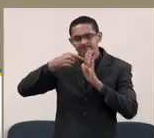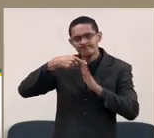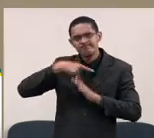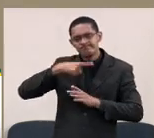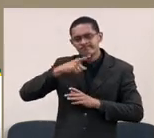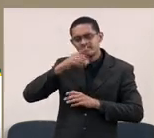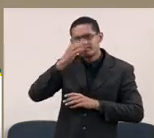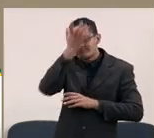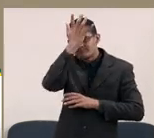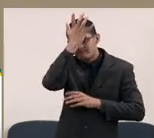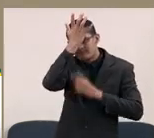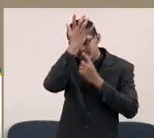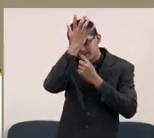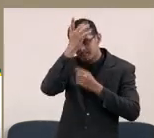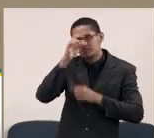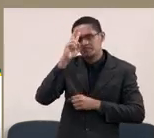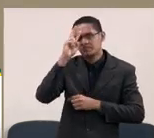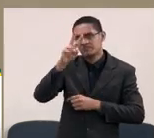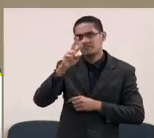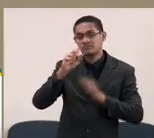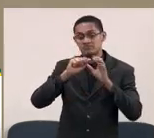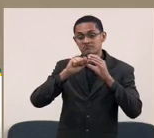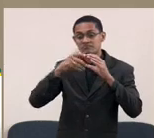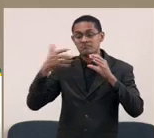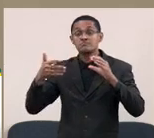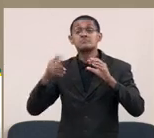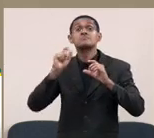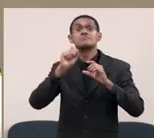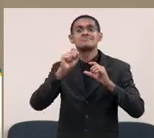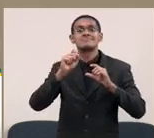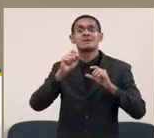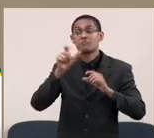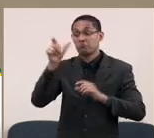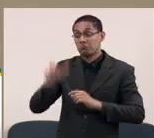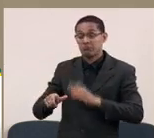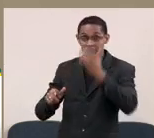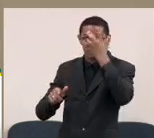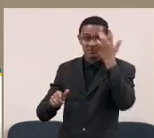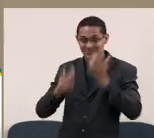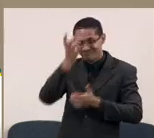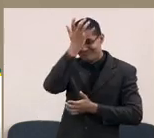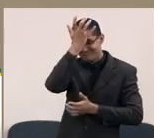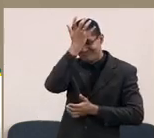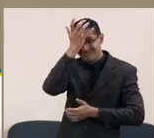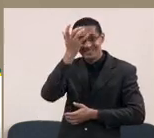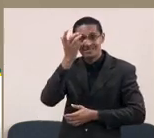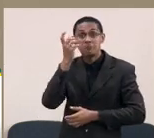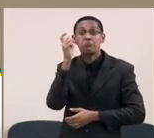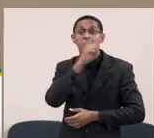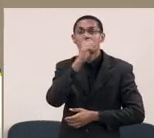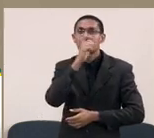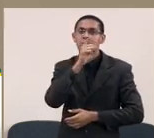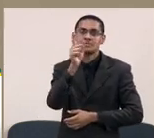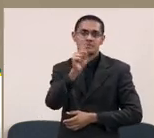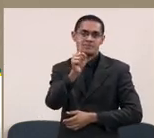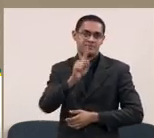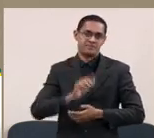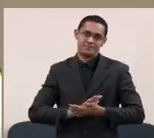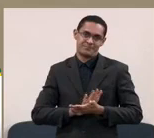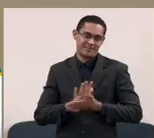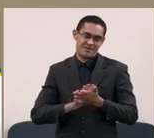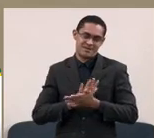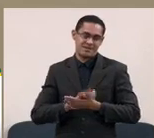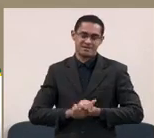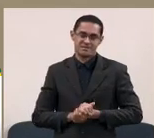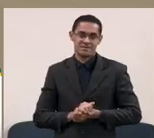fundamentais da pessoa com autismo, ela não mente, ela é sincera, porque ela não tem o crivo natural do ser humano, que à